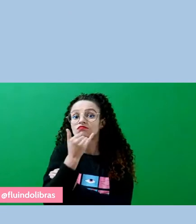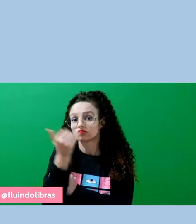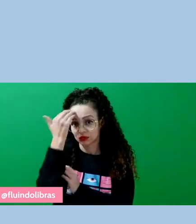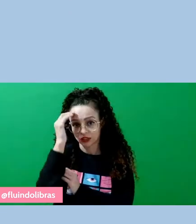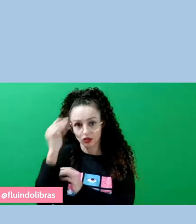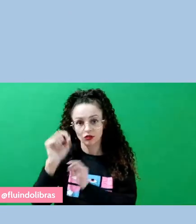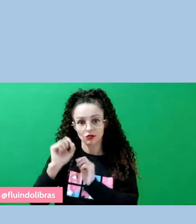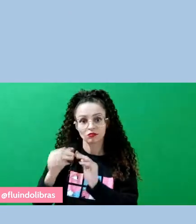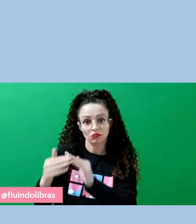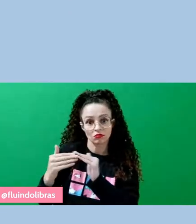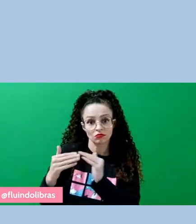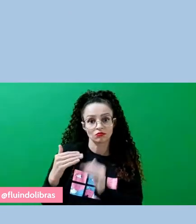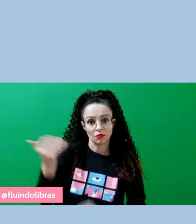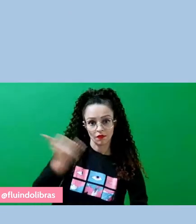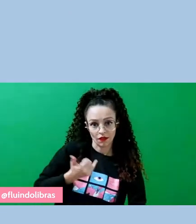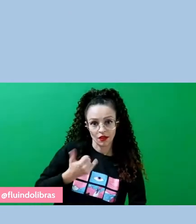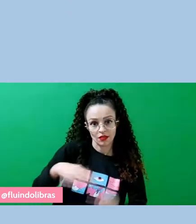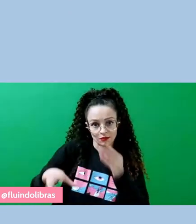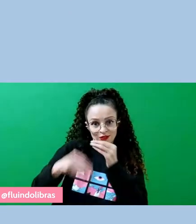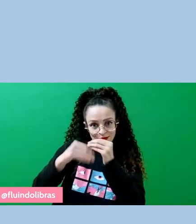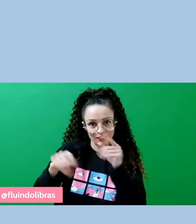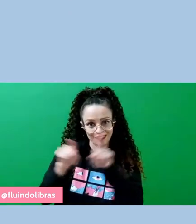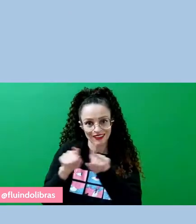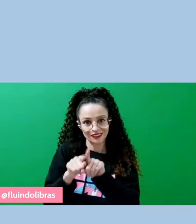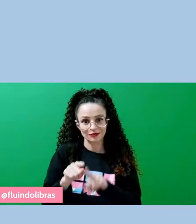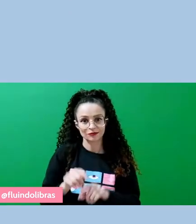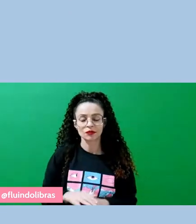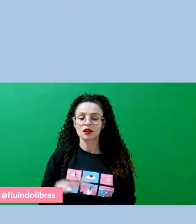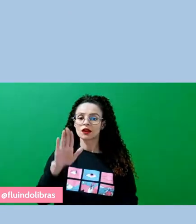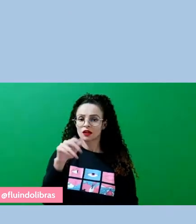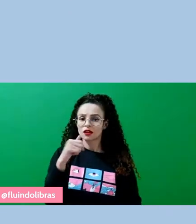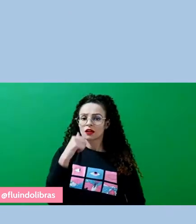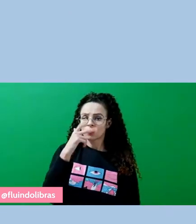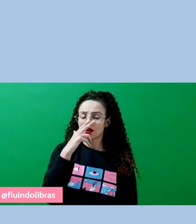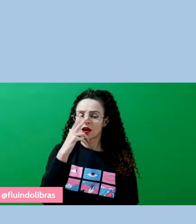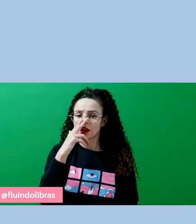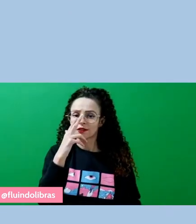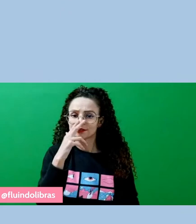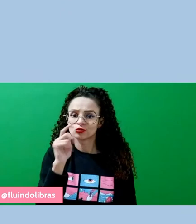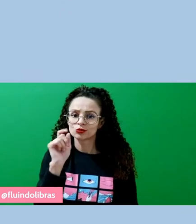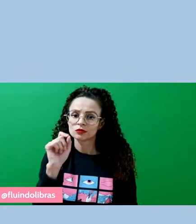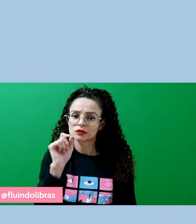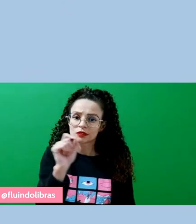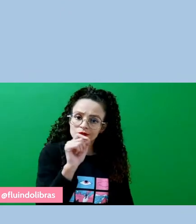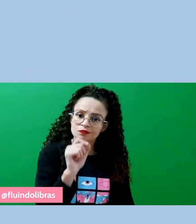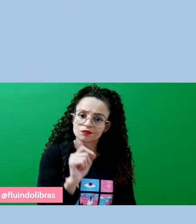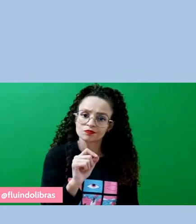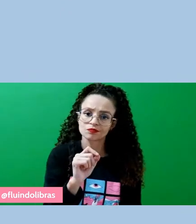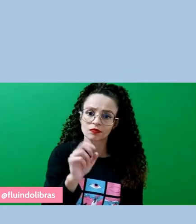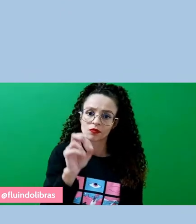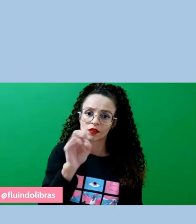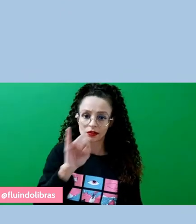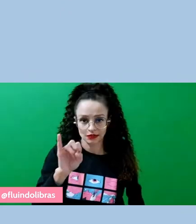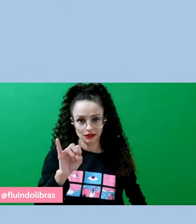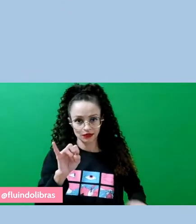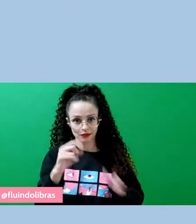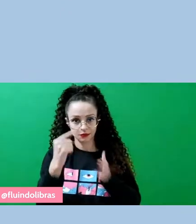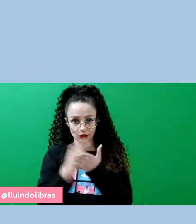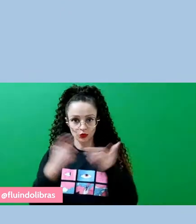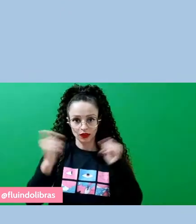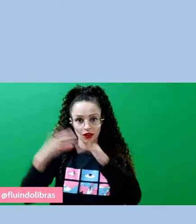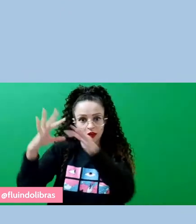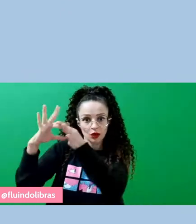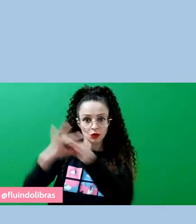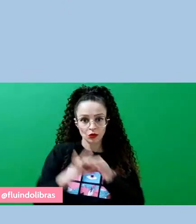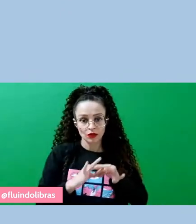favor. Complemente ali que eu volto. Mas eu acho que se a pergunta é se existe um contexto